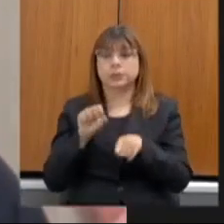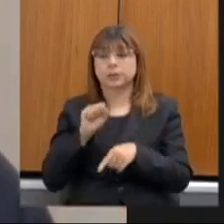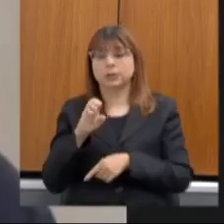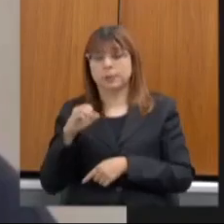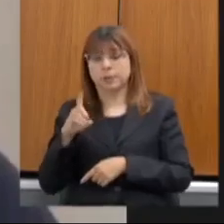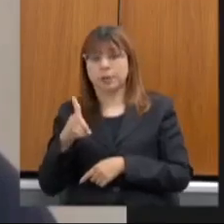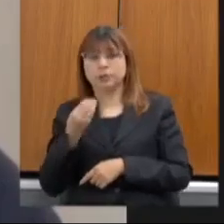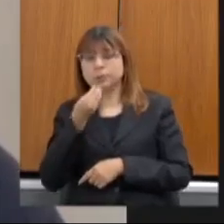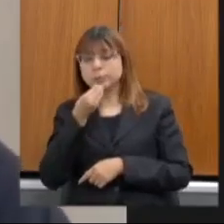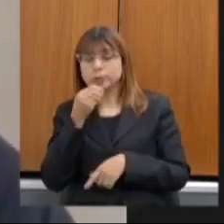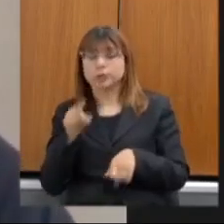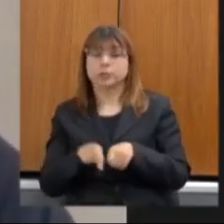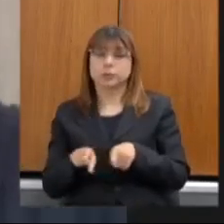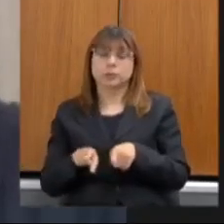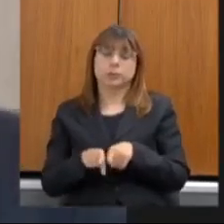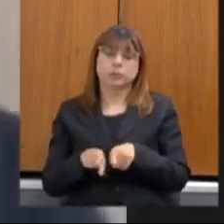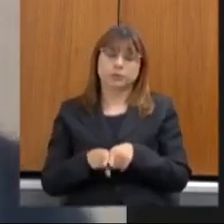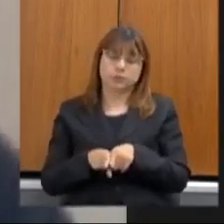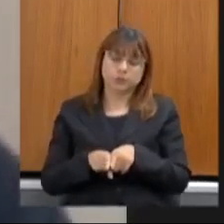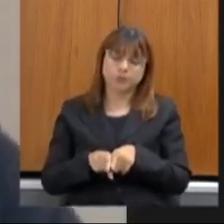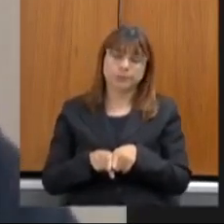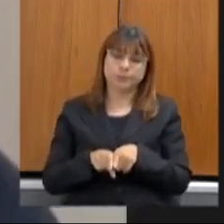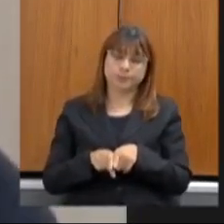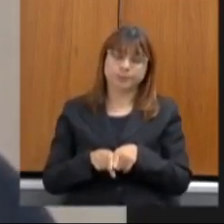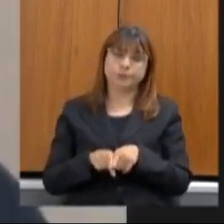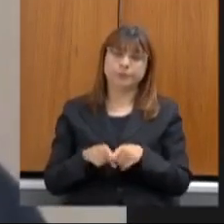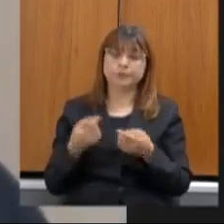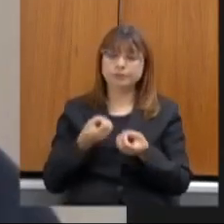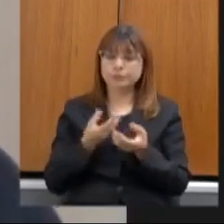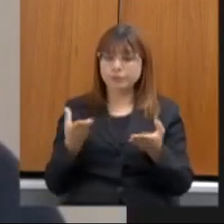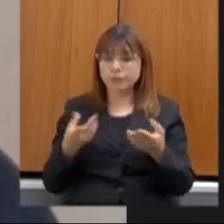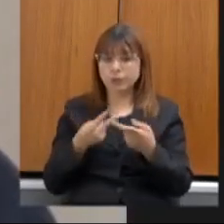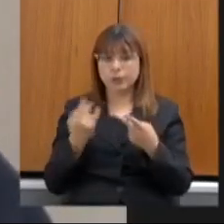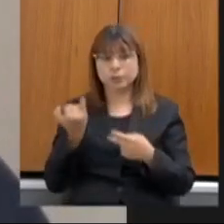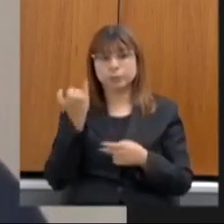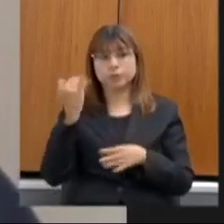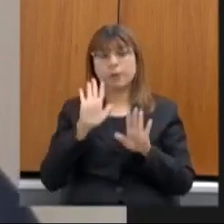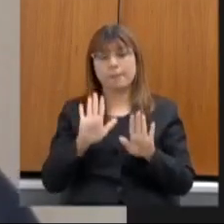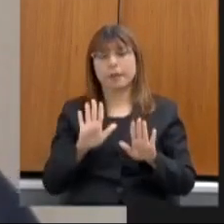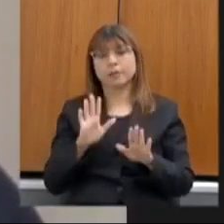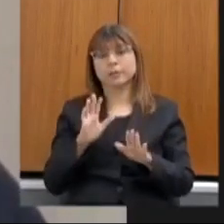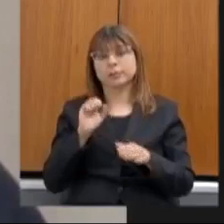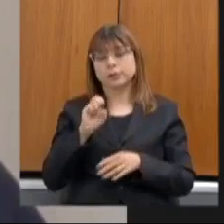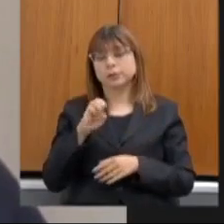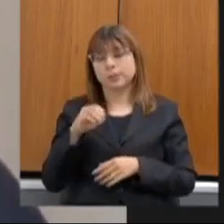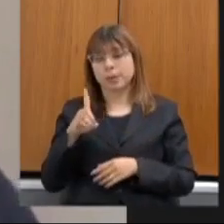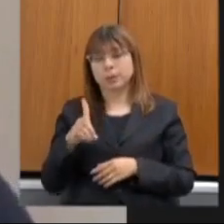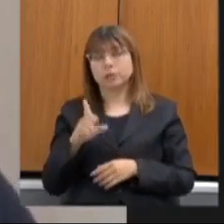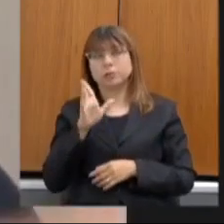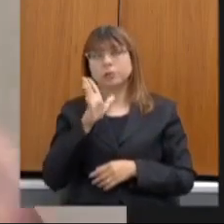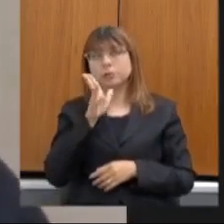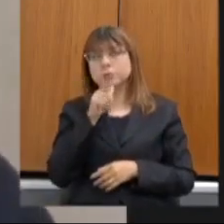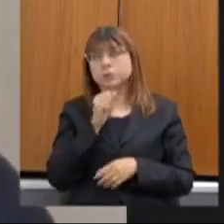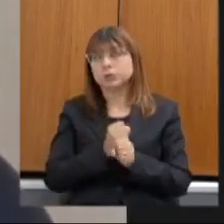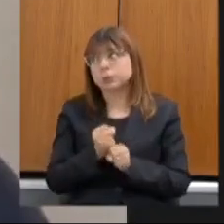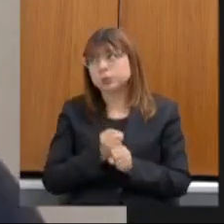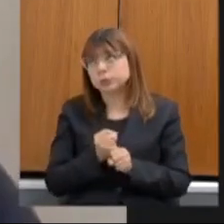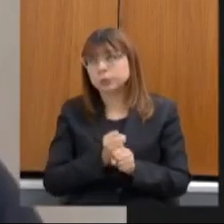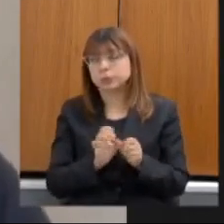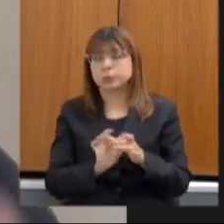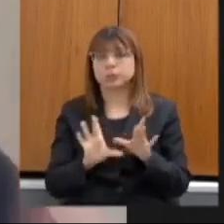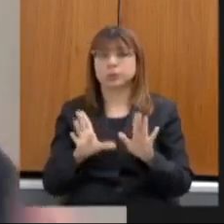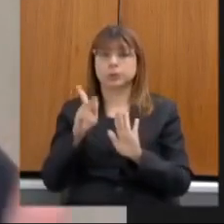menos disponibilizado né as coisas mais importantes e a semad ela demora anos para poder liberar um